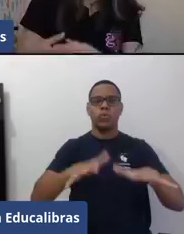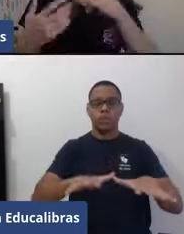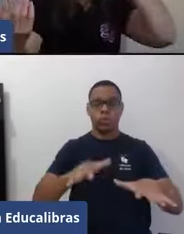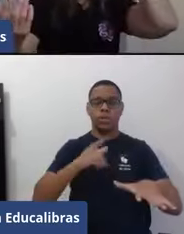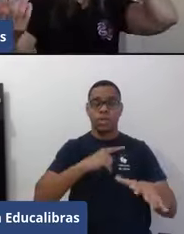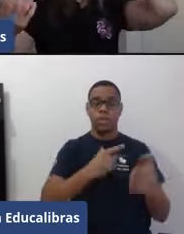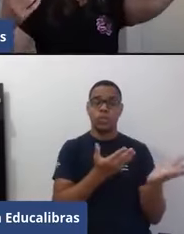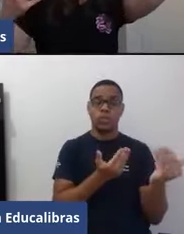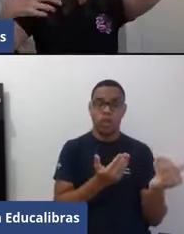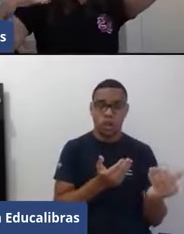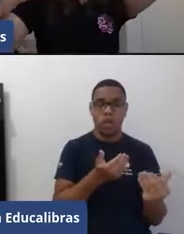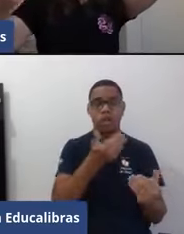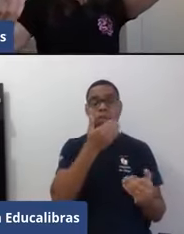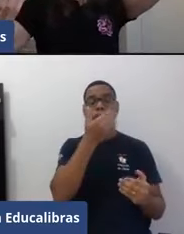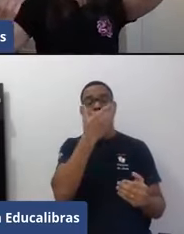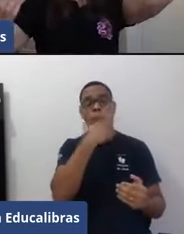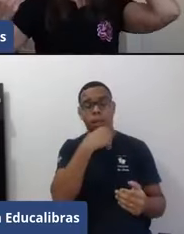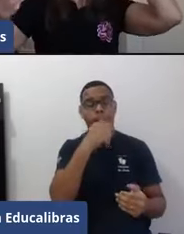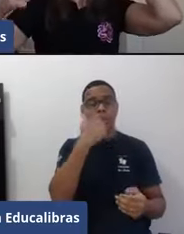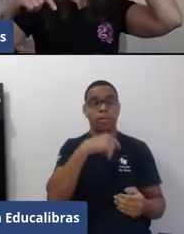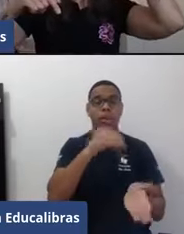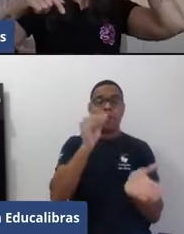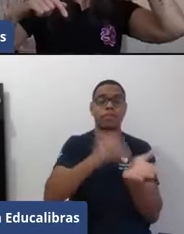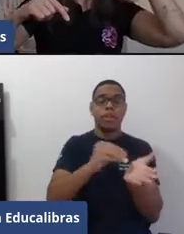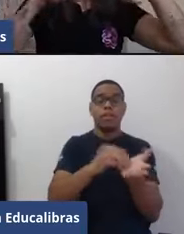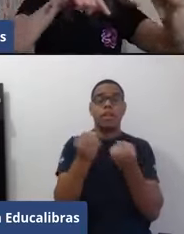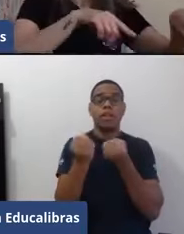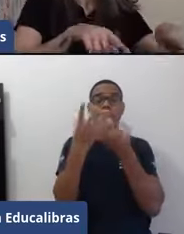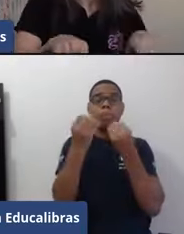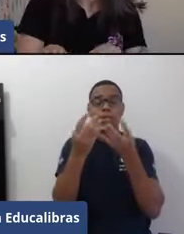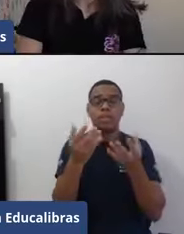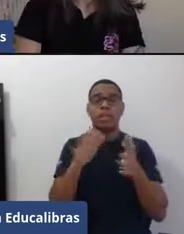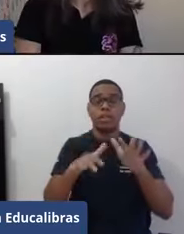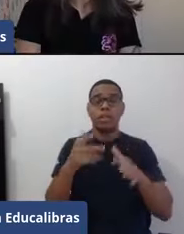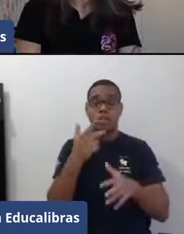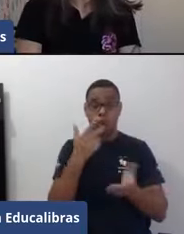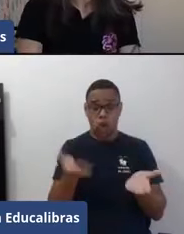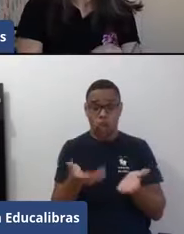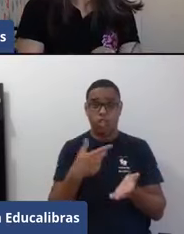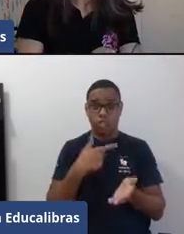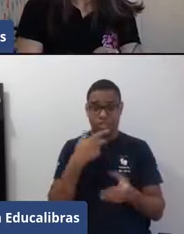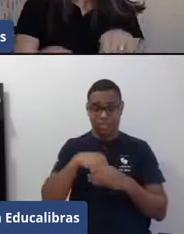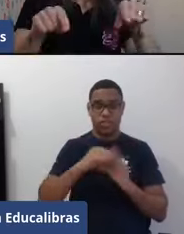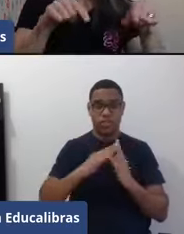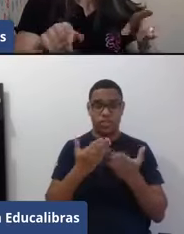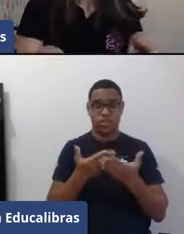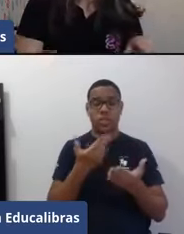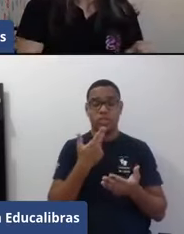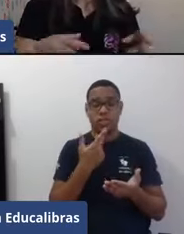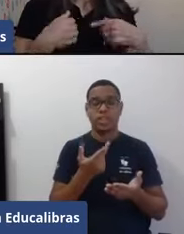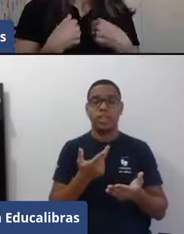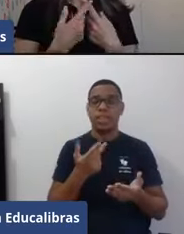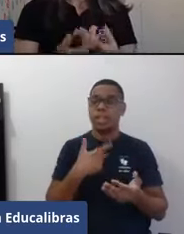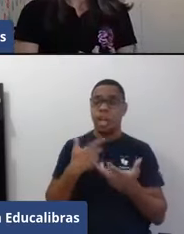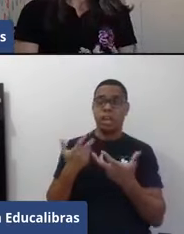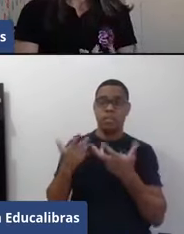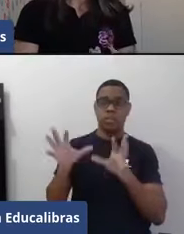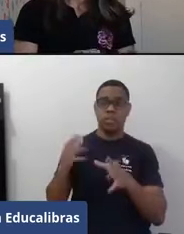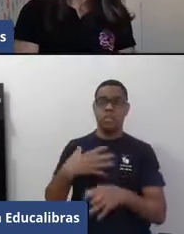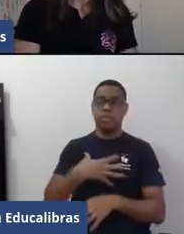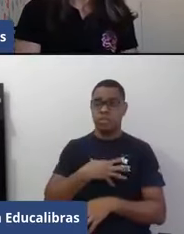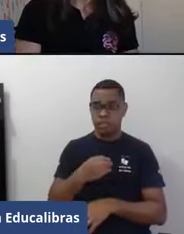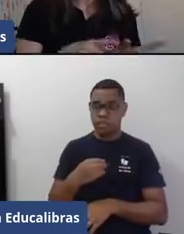adolescentes, alguns pais, por falta de informações, que ele dirá, que ele já diz isso nas escolas regulares. Eu não quero meu filho ou